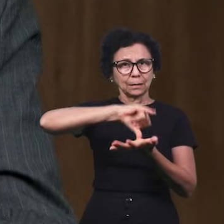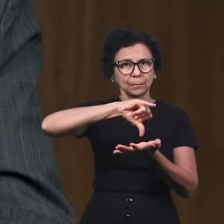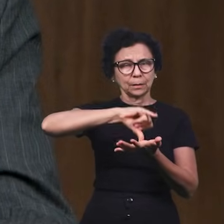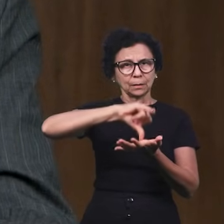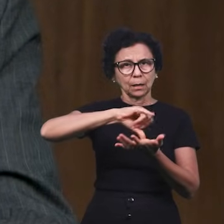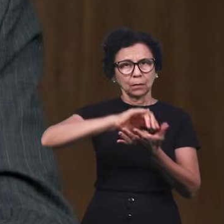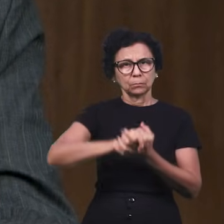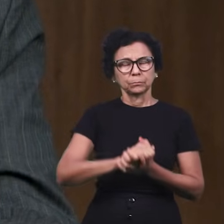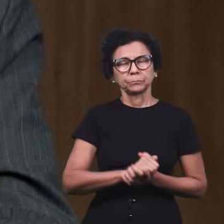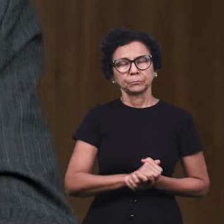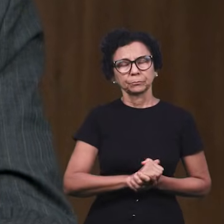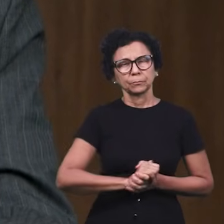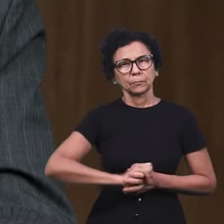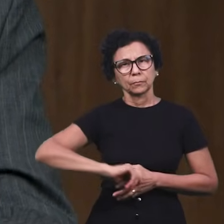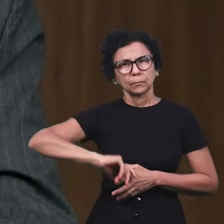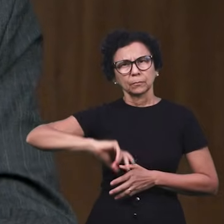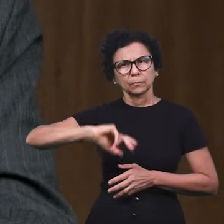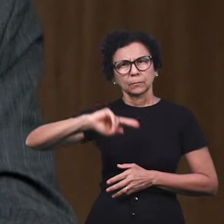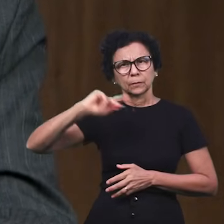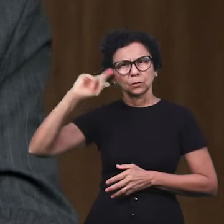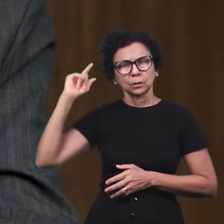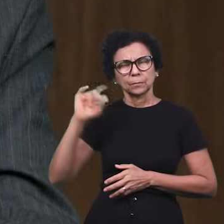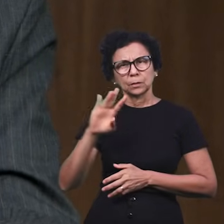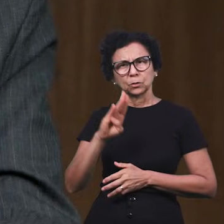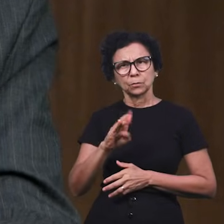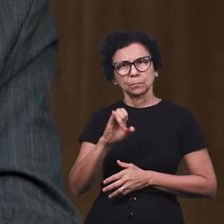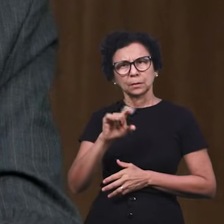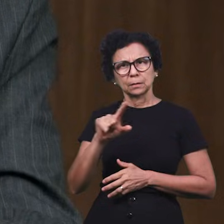antigamente Bizâncio, hoje Istambul.